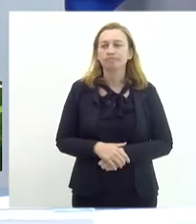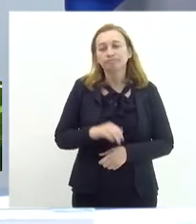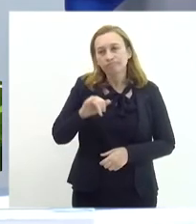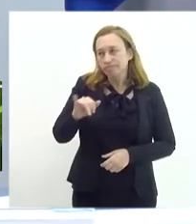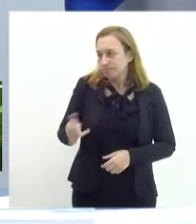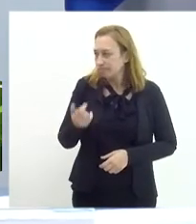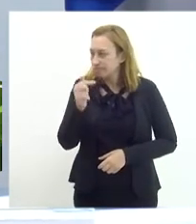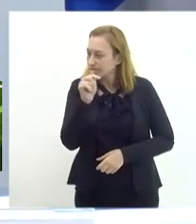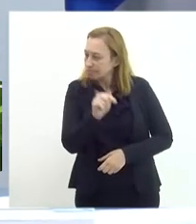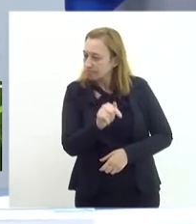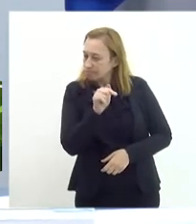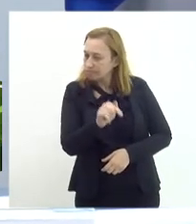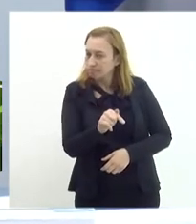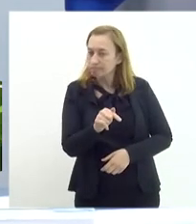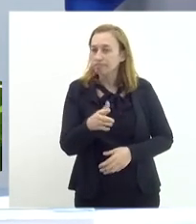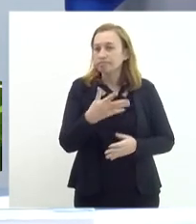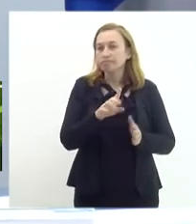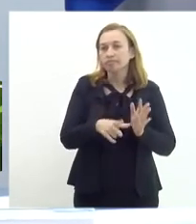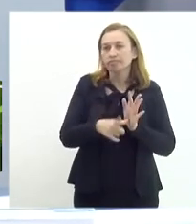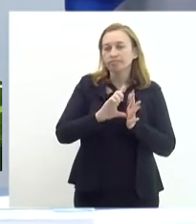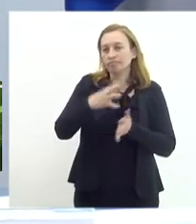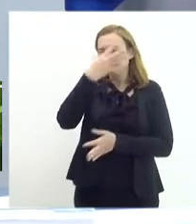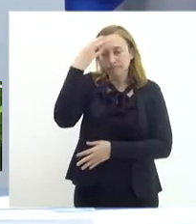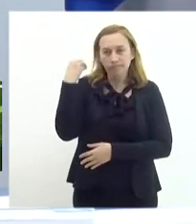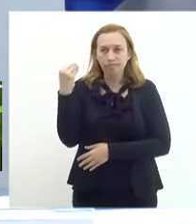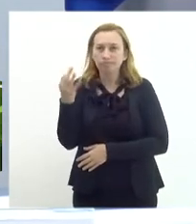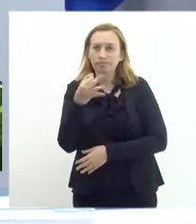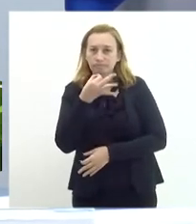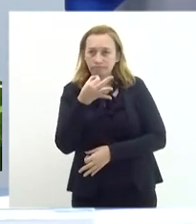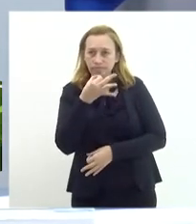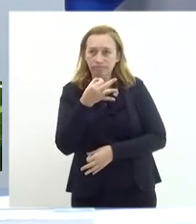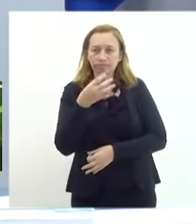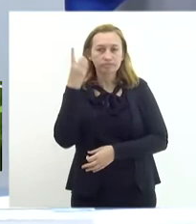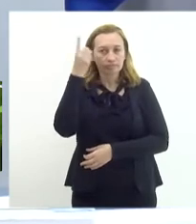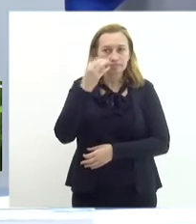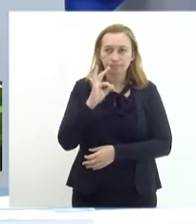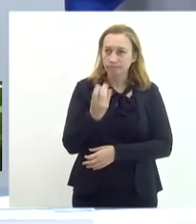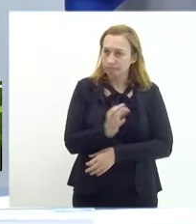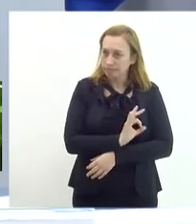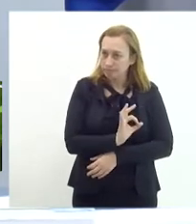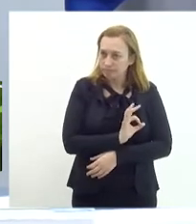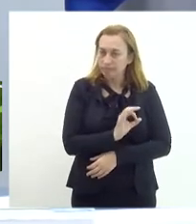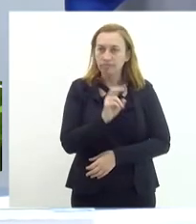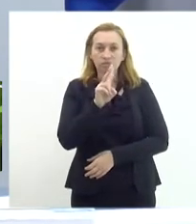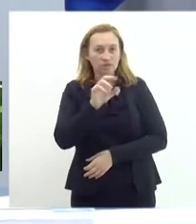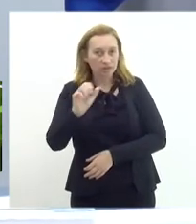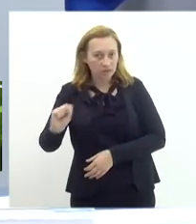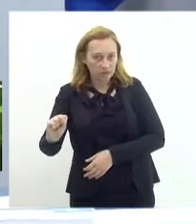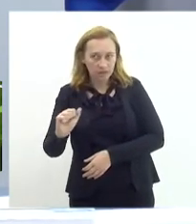aproveitando aqui, antes que eu esqueça, as tuas sugestões, o deputada Marta Rocha, Vanessa,